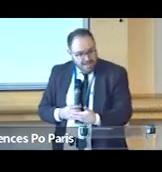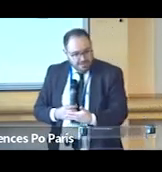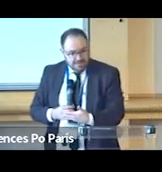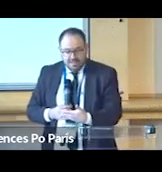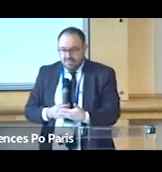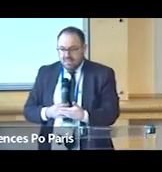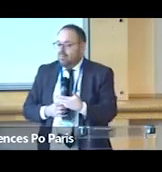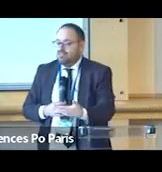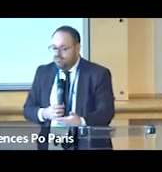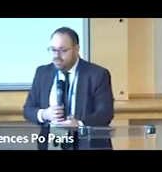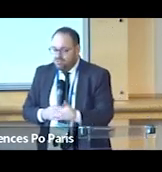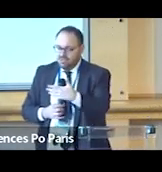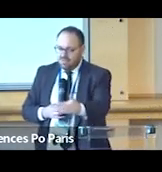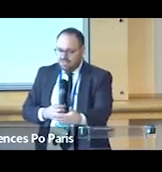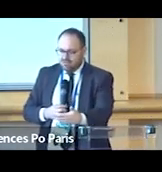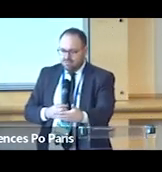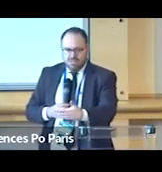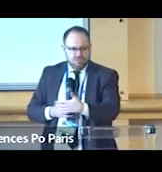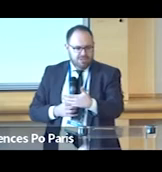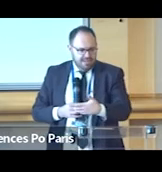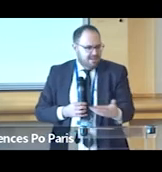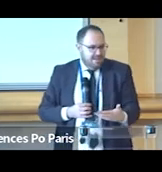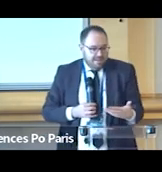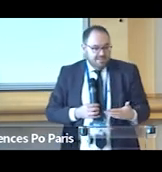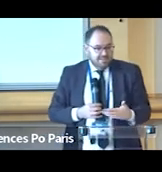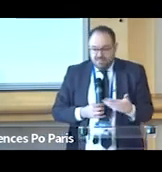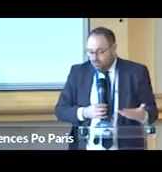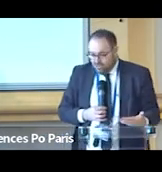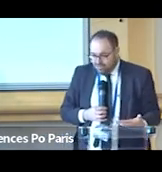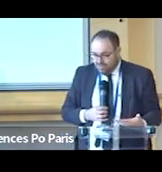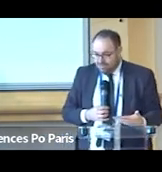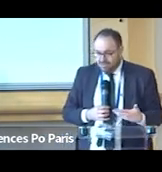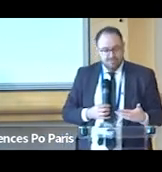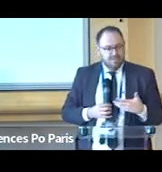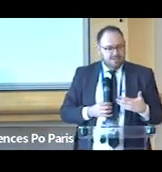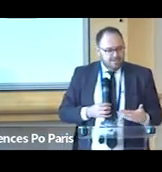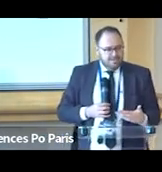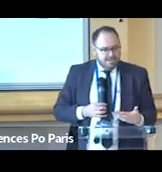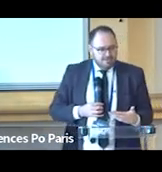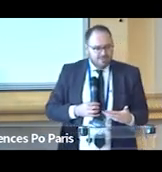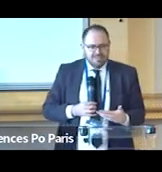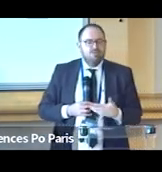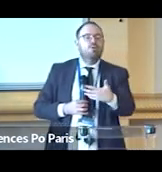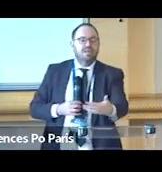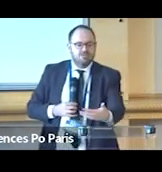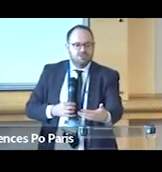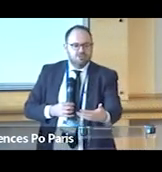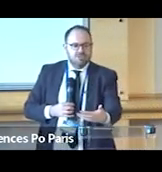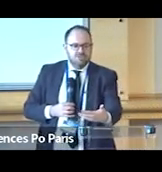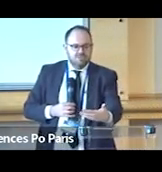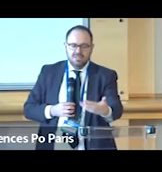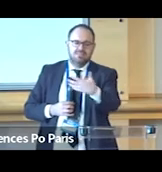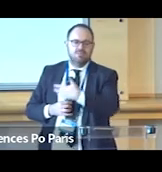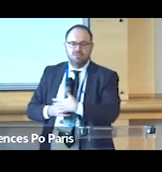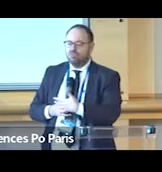online. É mais difícil respeitá-los no ambiente online? É, mas esse é o desafio. Então, primeira coisa é que qualquer solução